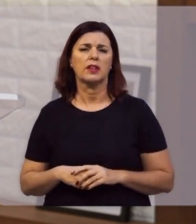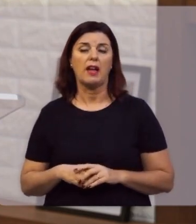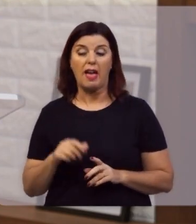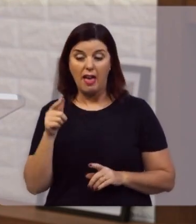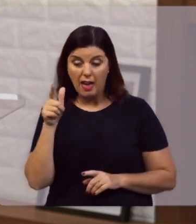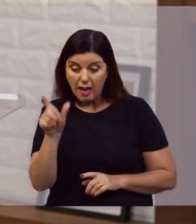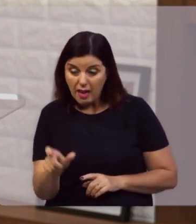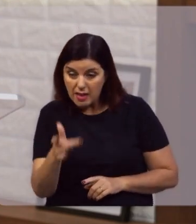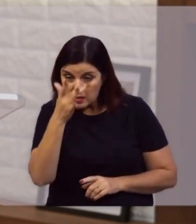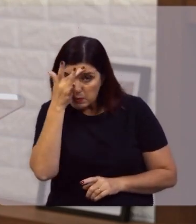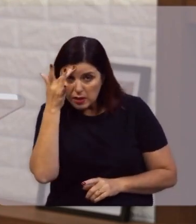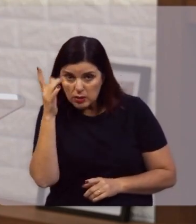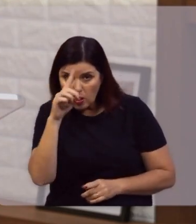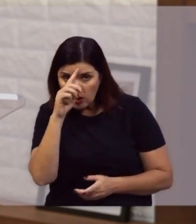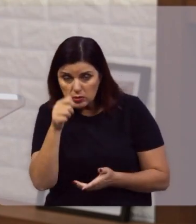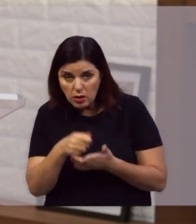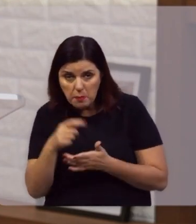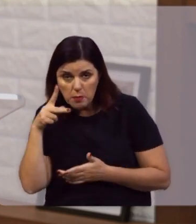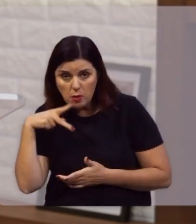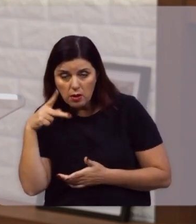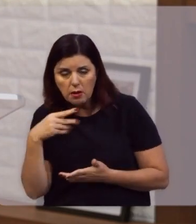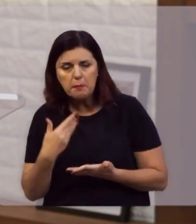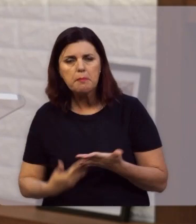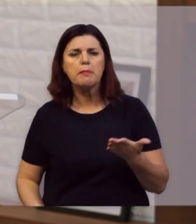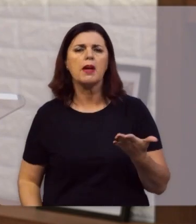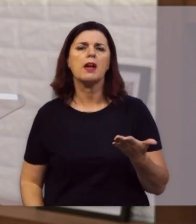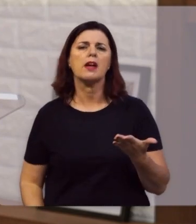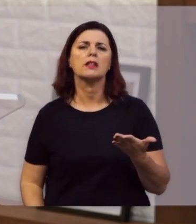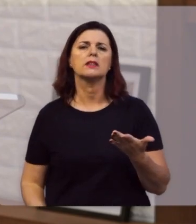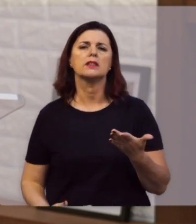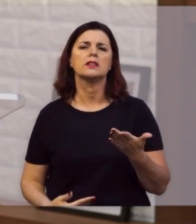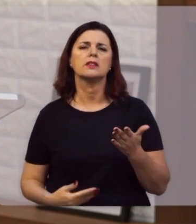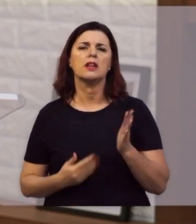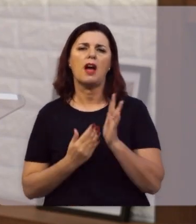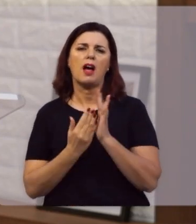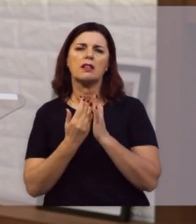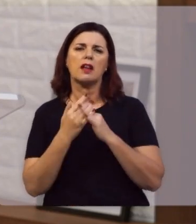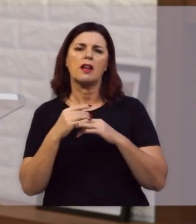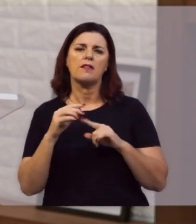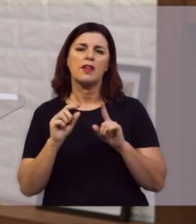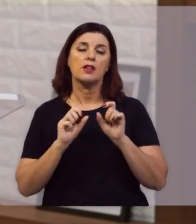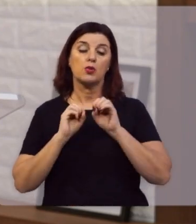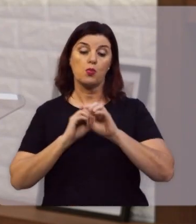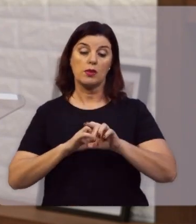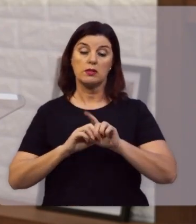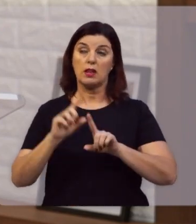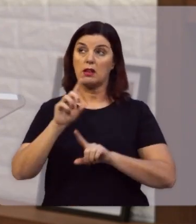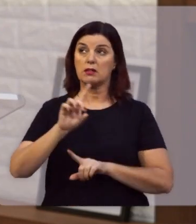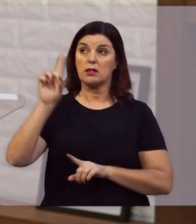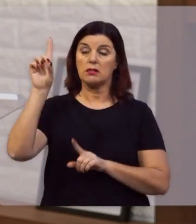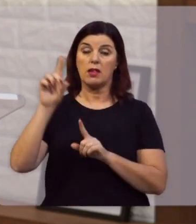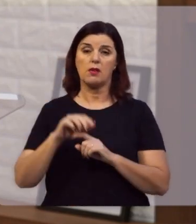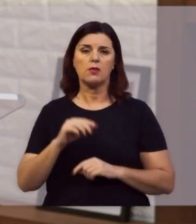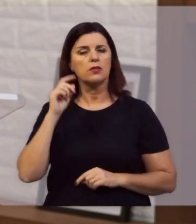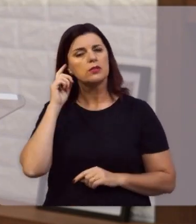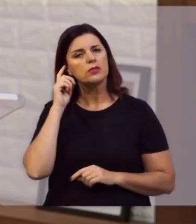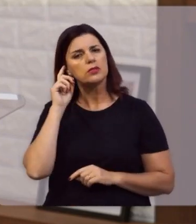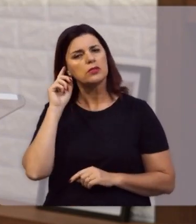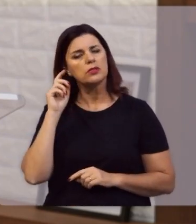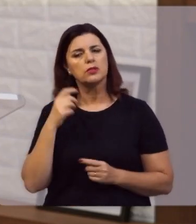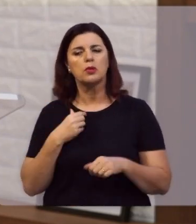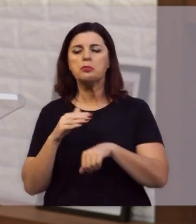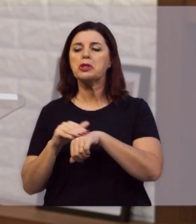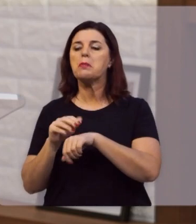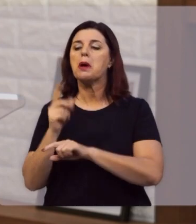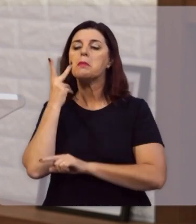esta autoridade perdeu a luz da Bíblia o senso dos seus chamado e